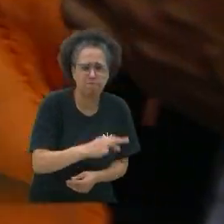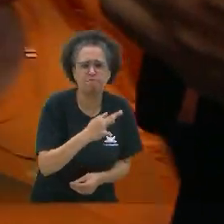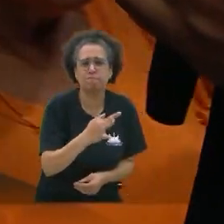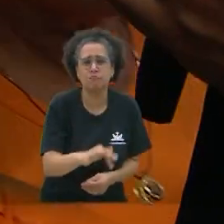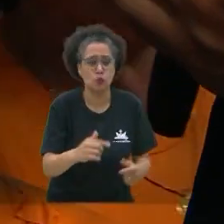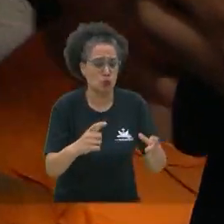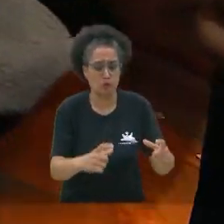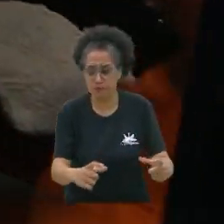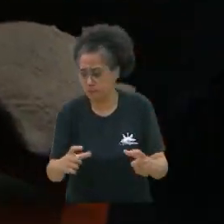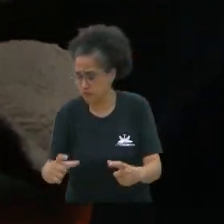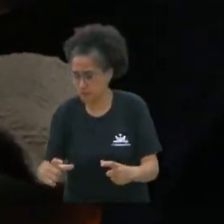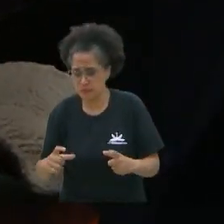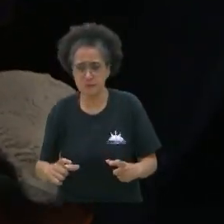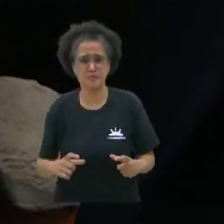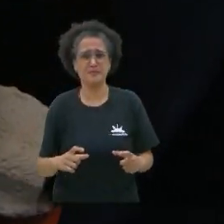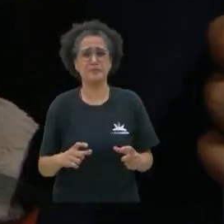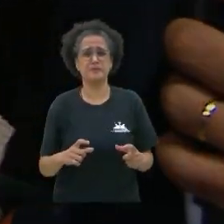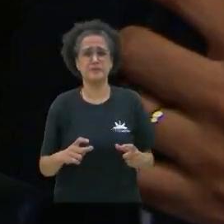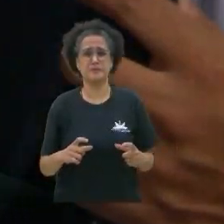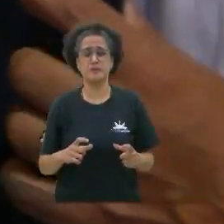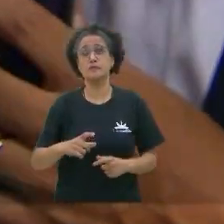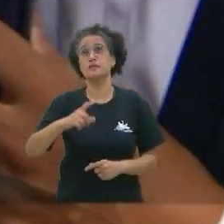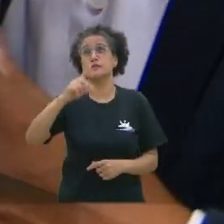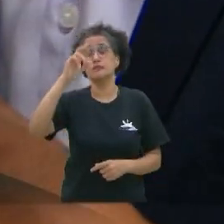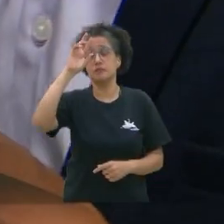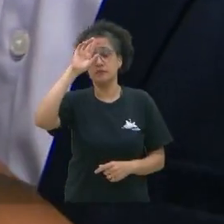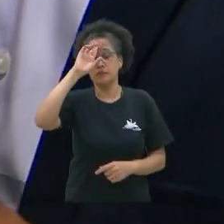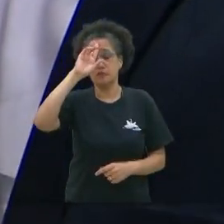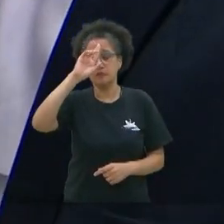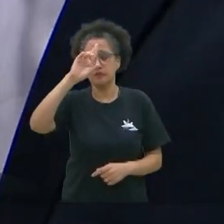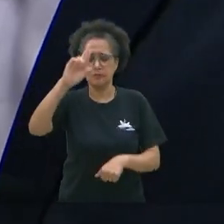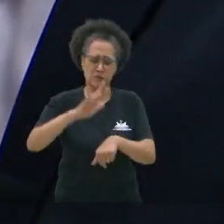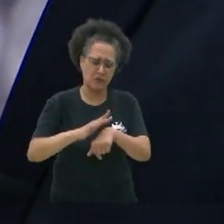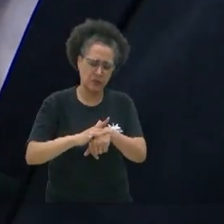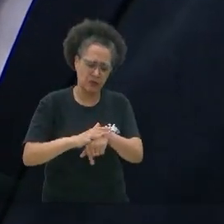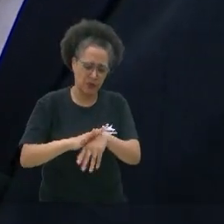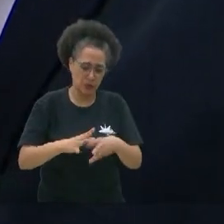dói. Cura, Senhor.